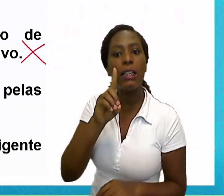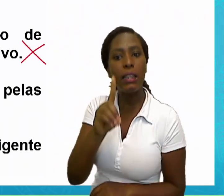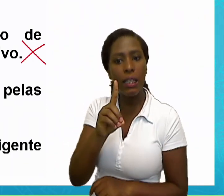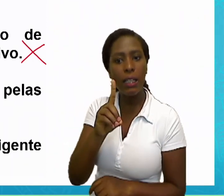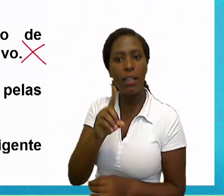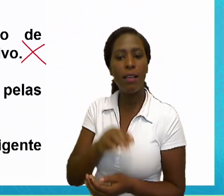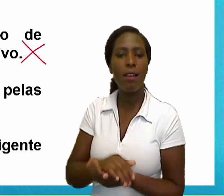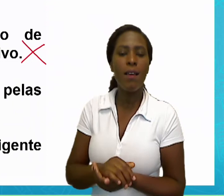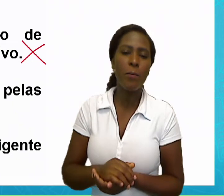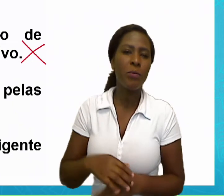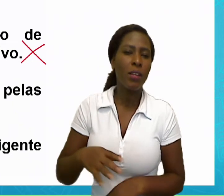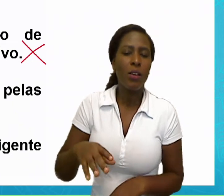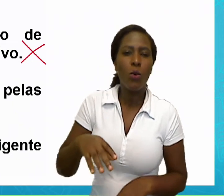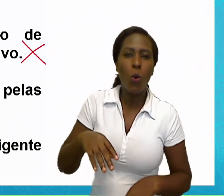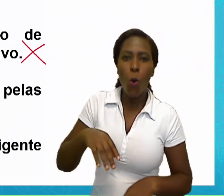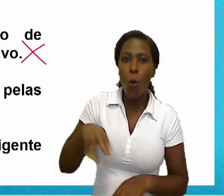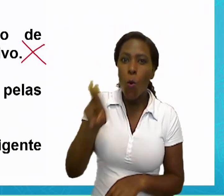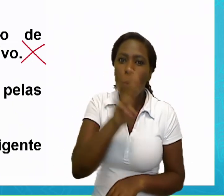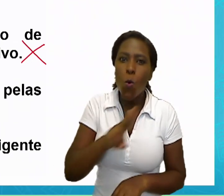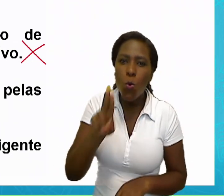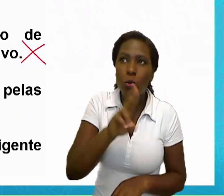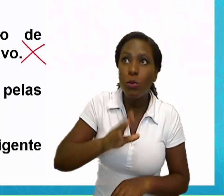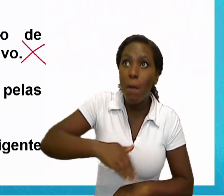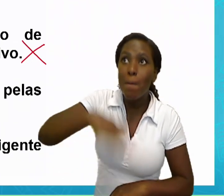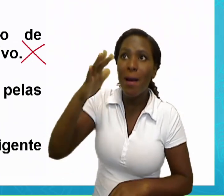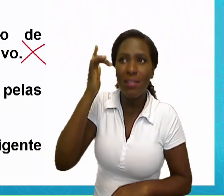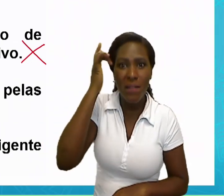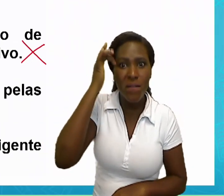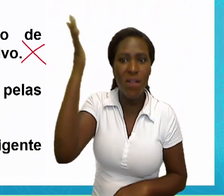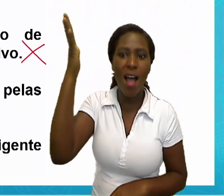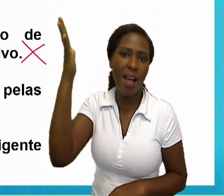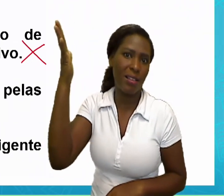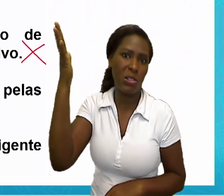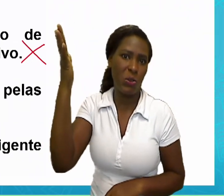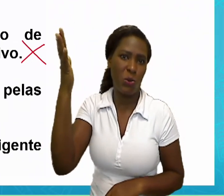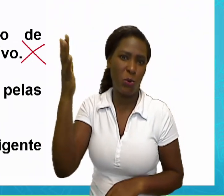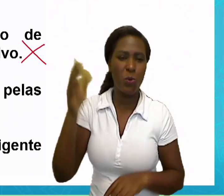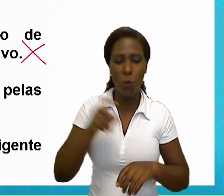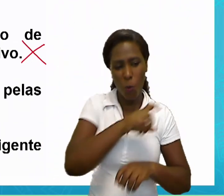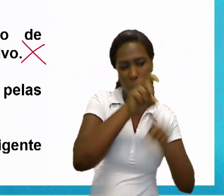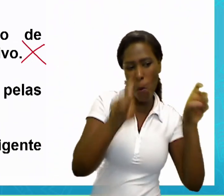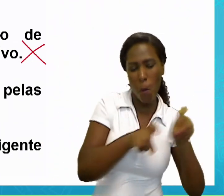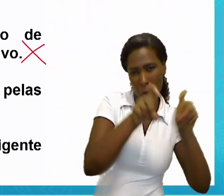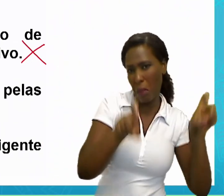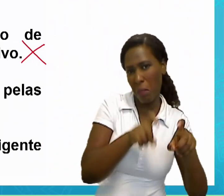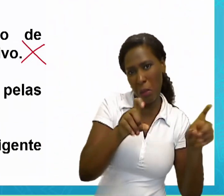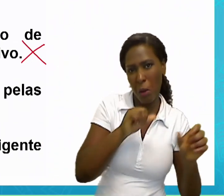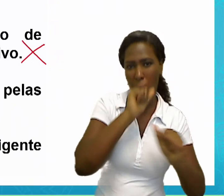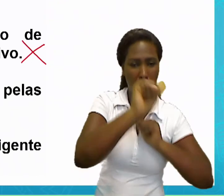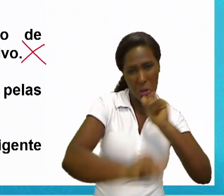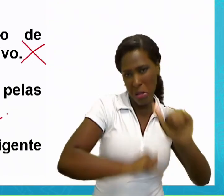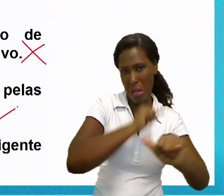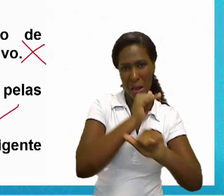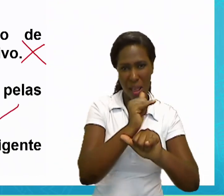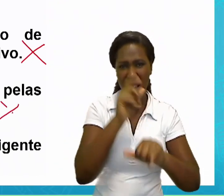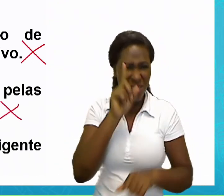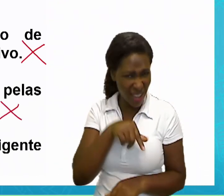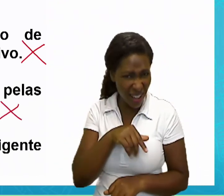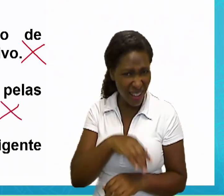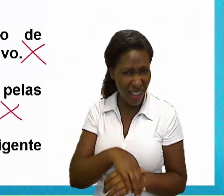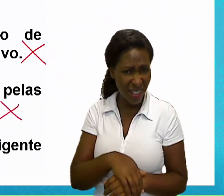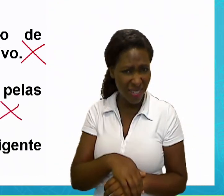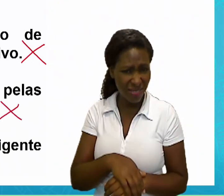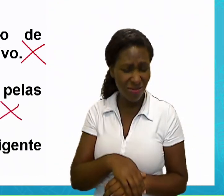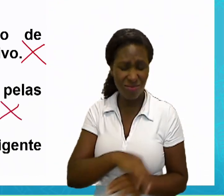que é o computador, mas não teve essa intenção aí de facilitar, né? Ou de... Nem citou a questão,